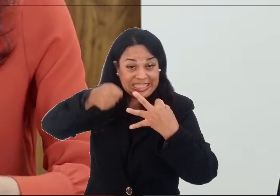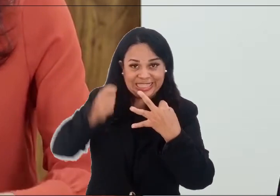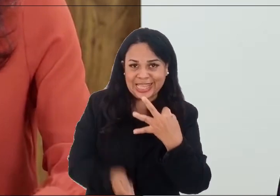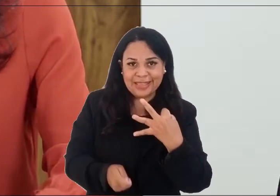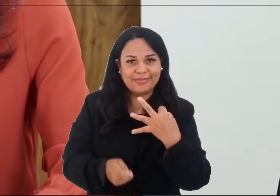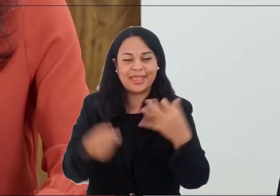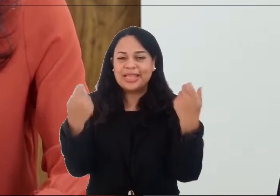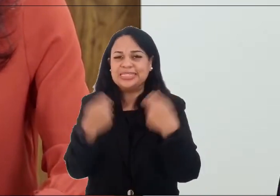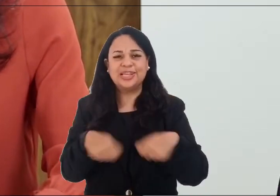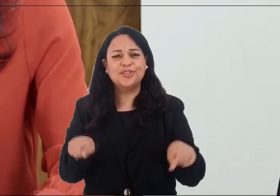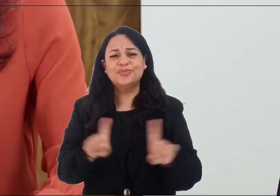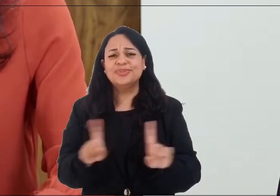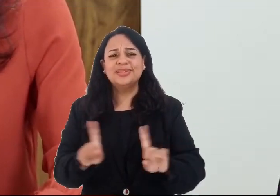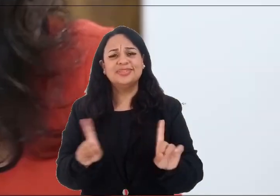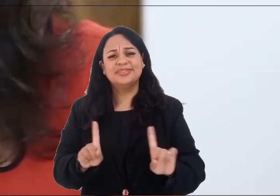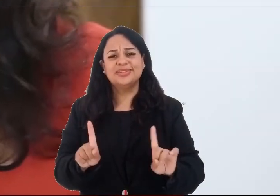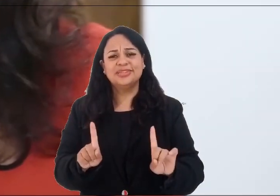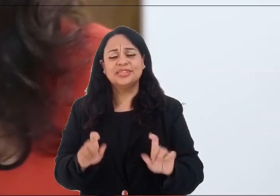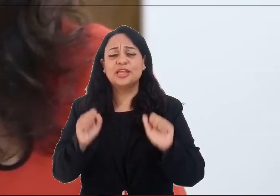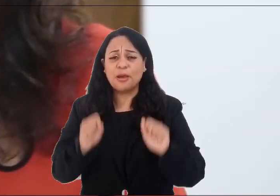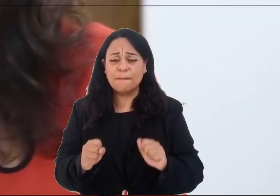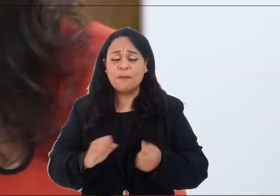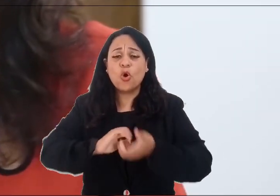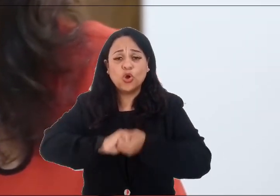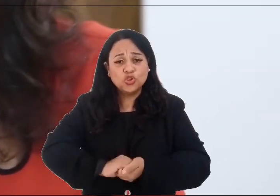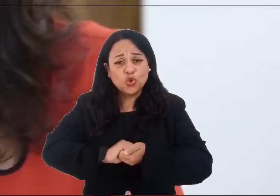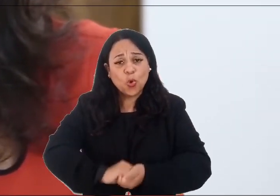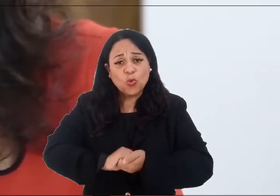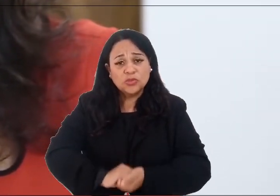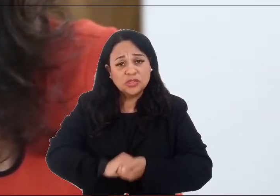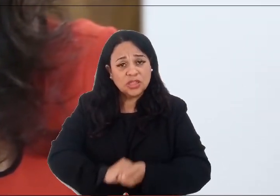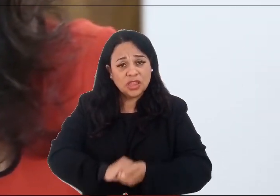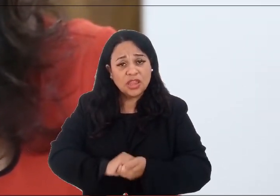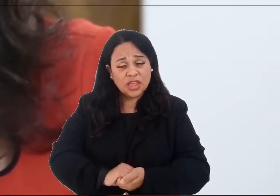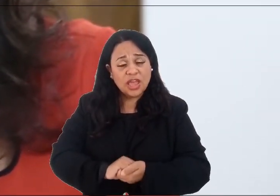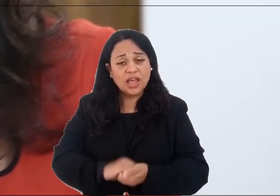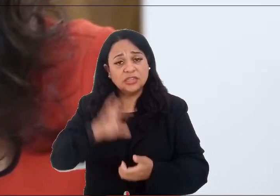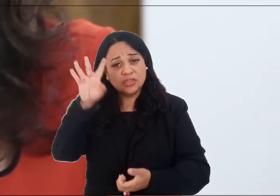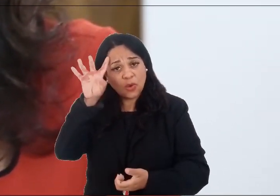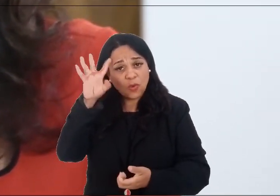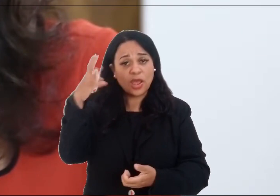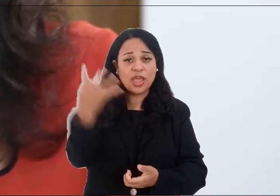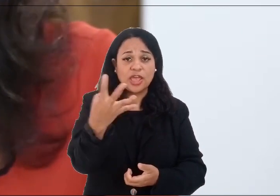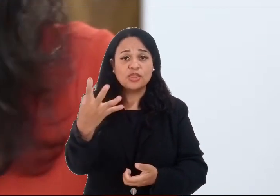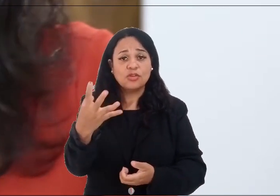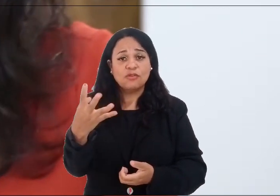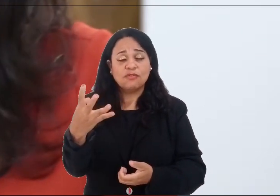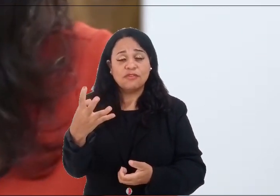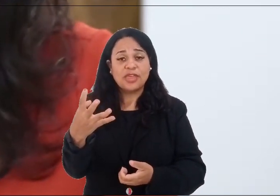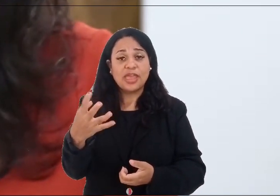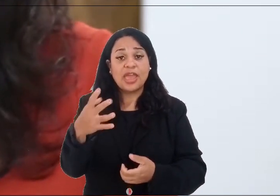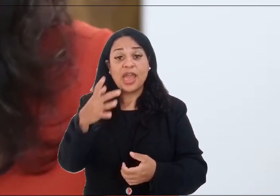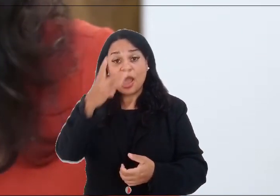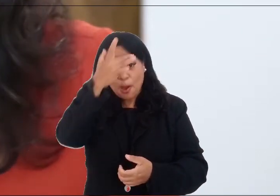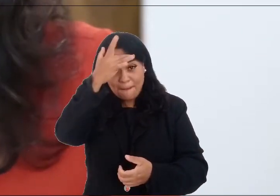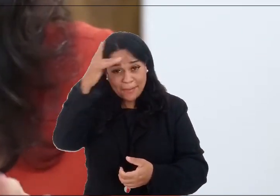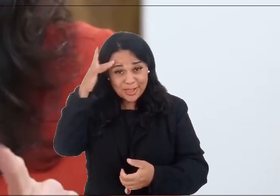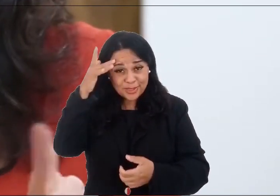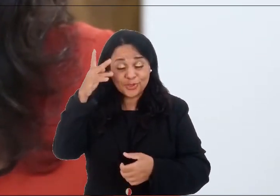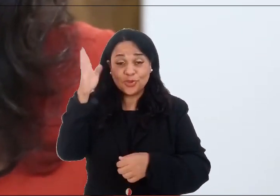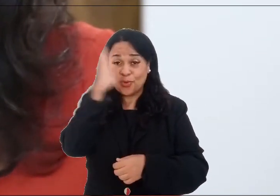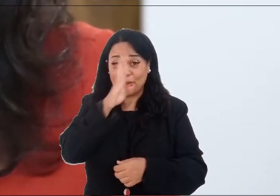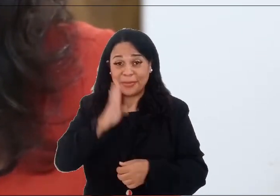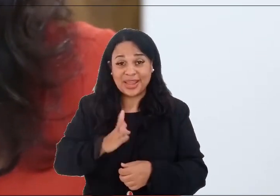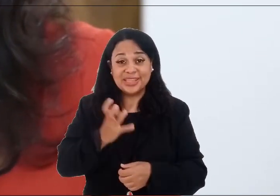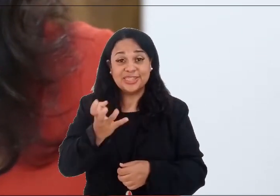brasileiro é um povo dependente de autoridade. Ao buscar o judiciário, ele não busca uma solução conciliada para o caso, mas sim uma sentença que